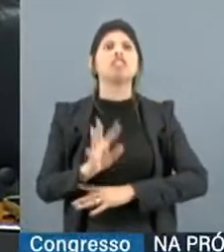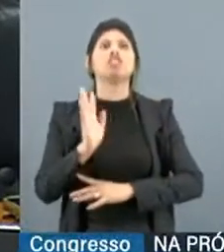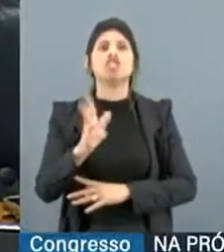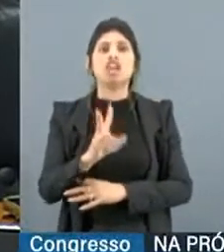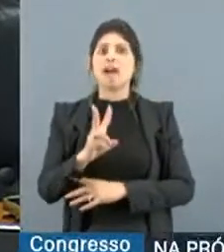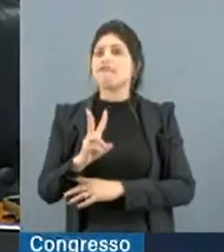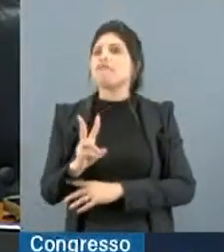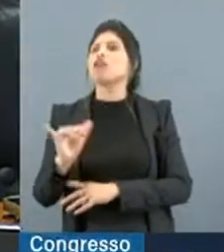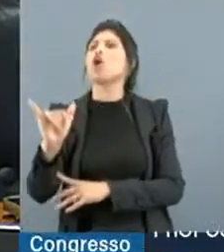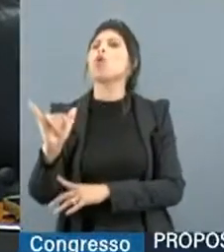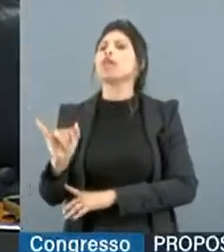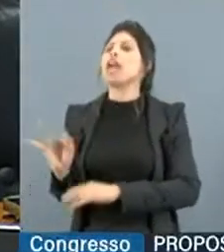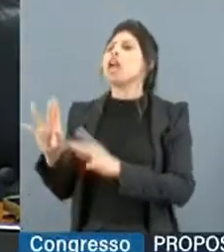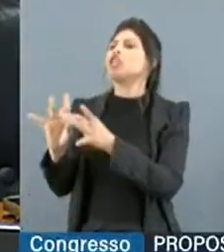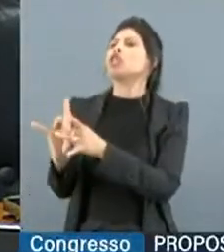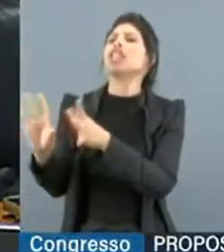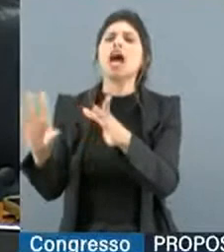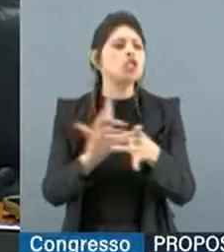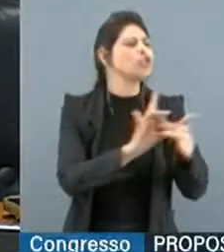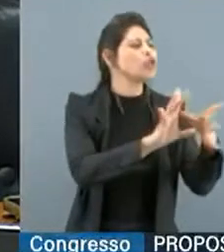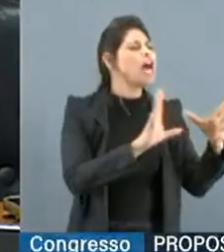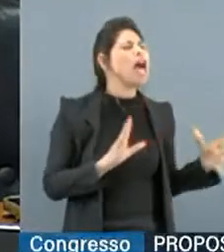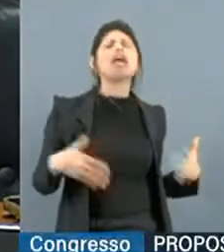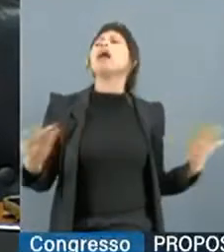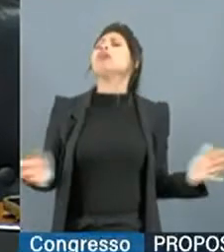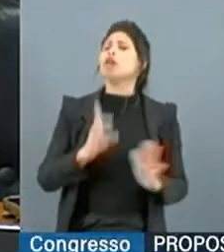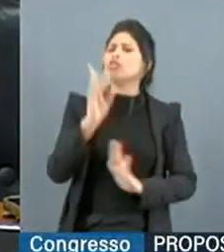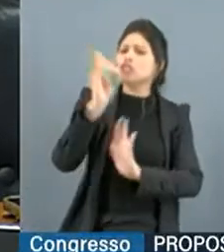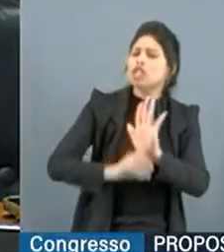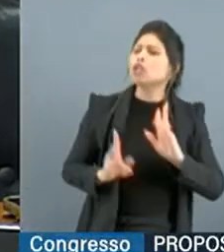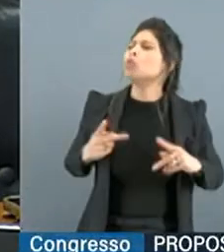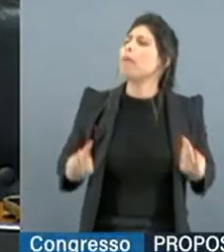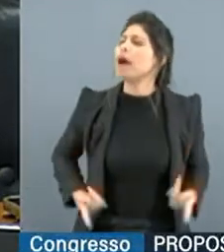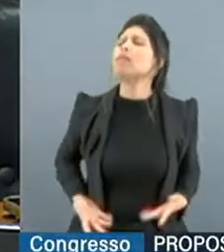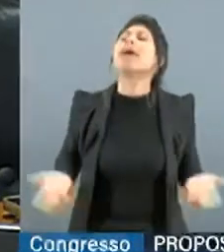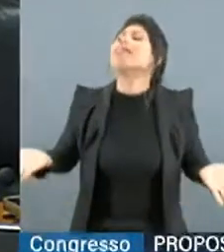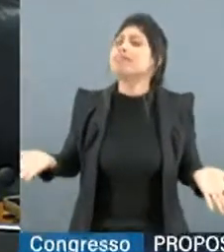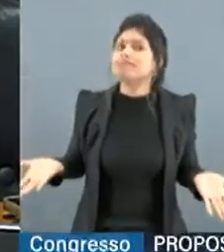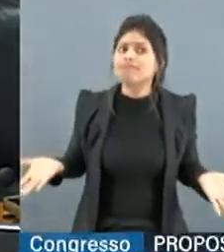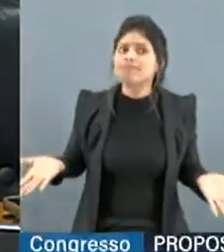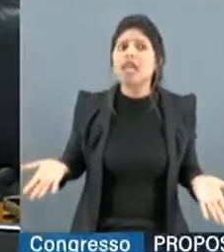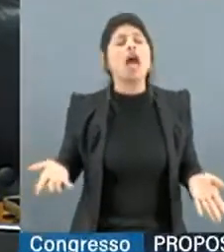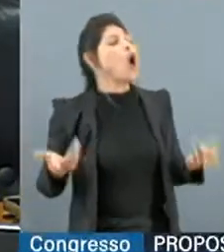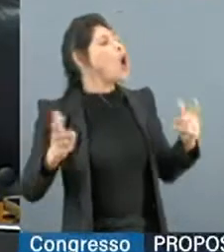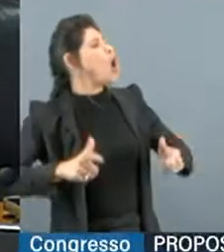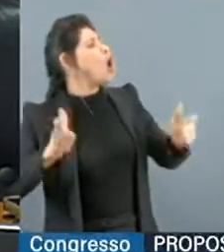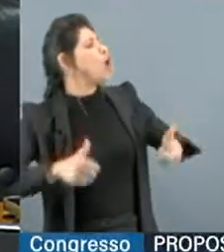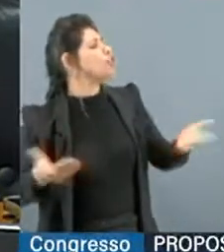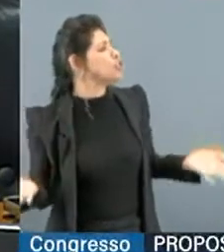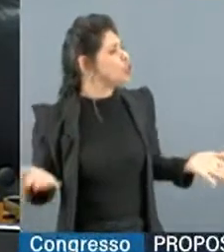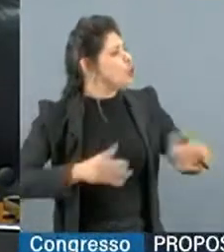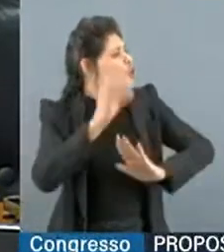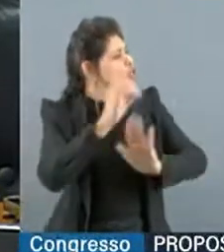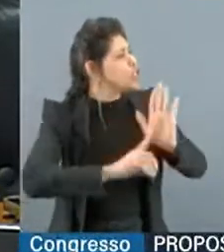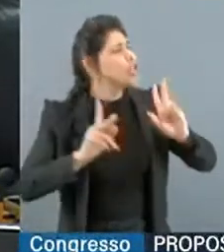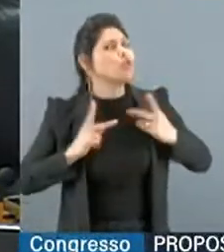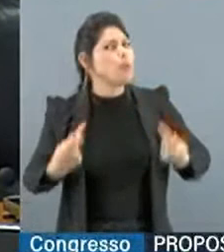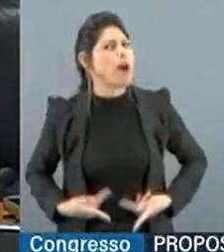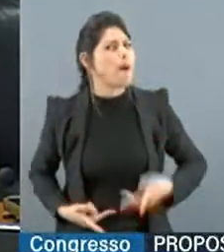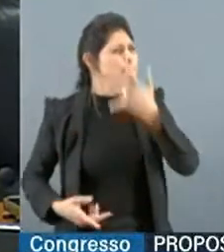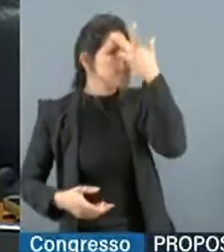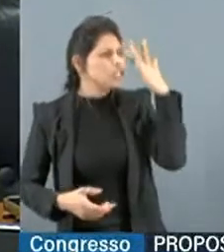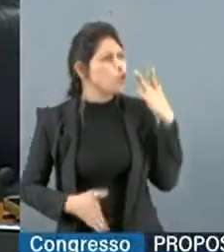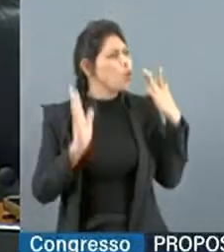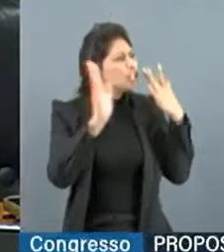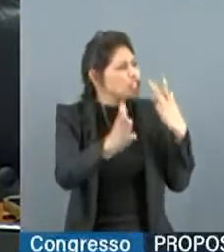indo soltar as pessoas lá. Cadê os direitos humanos? Onde é que estão os direitos humanos para uma pessoa que está